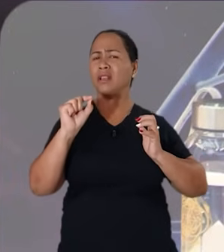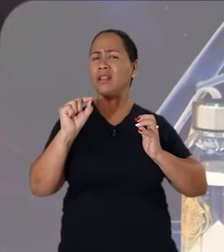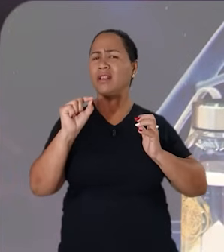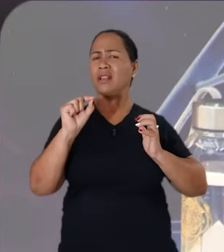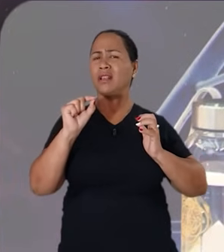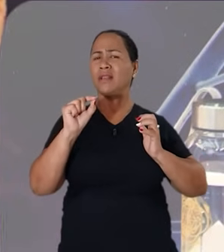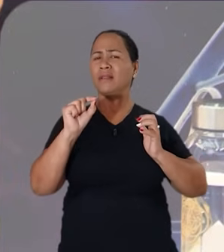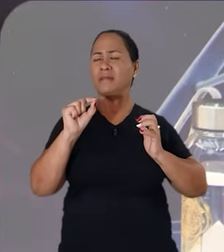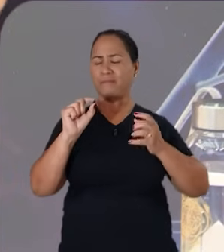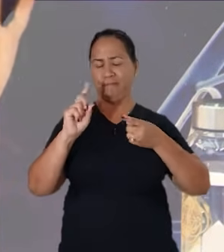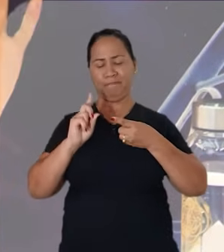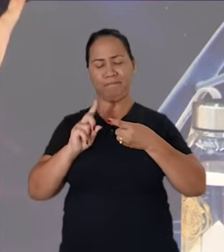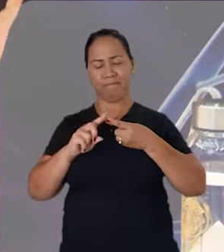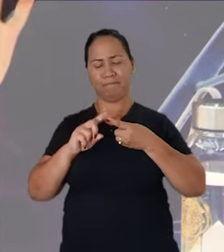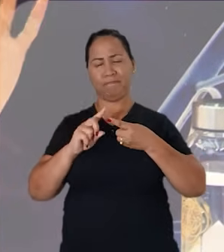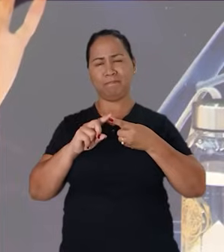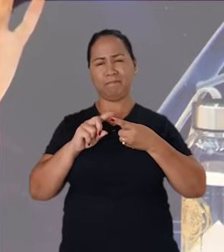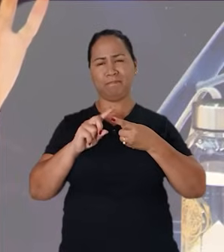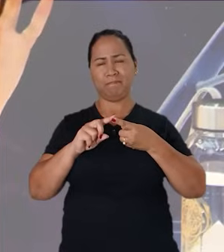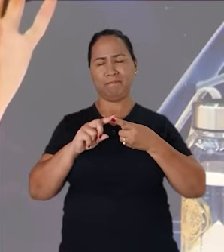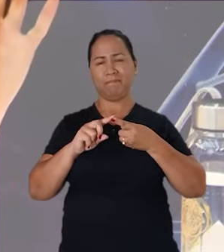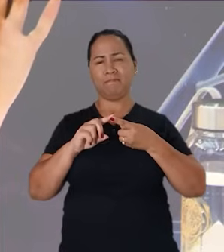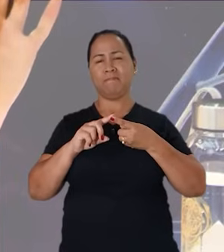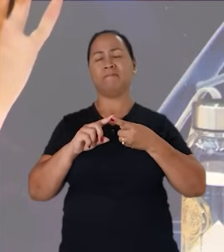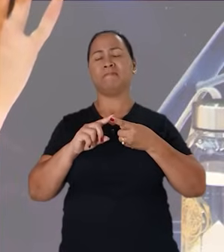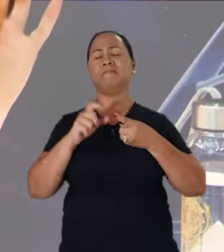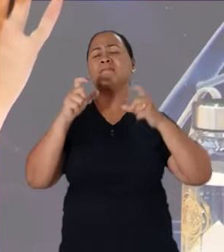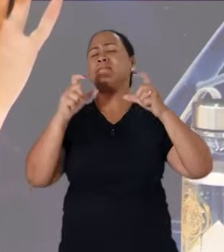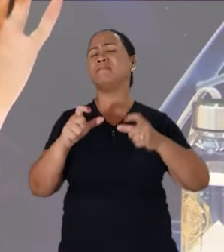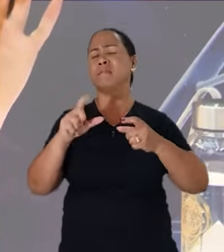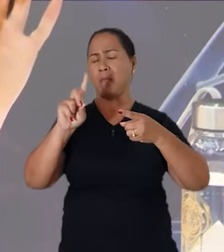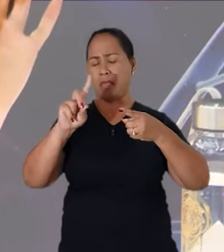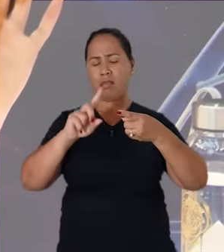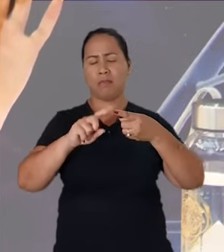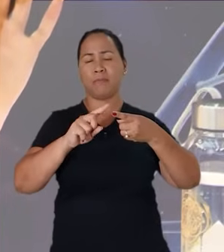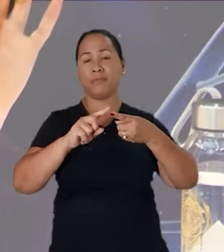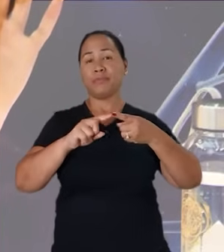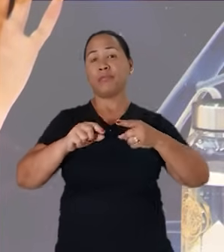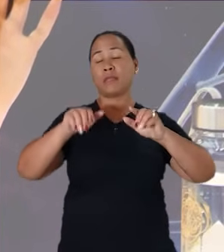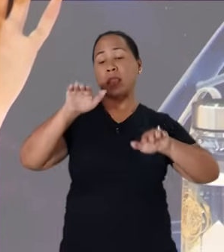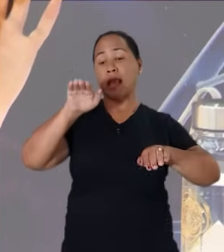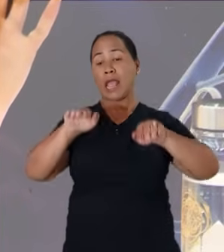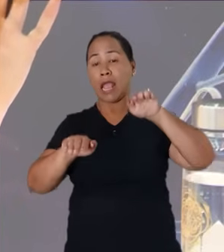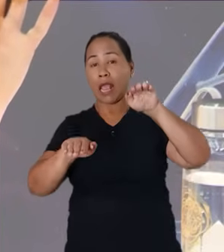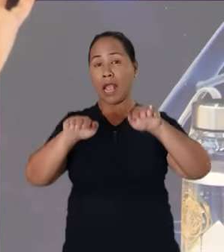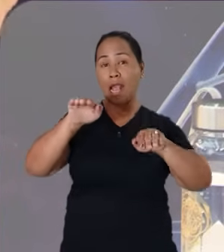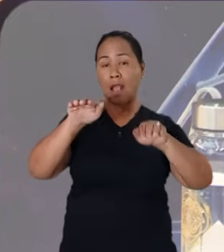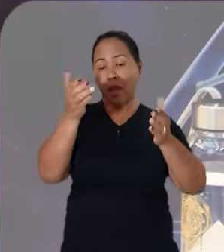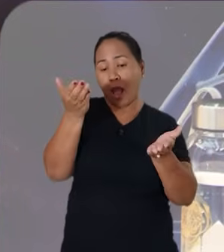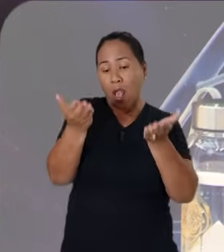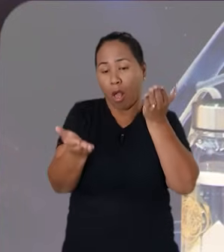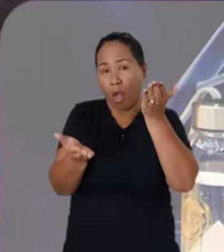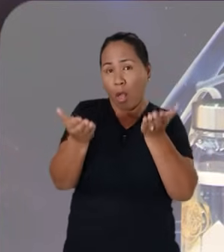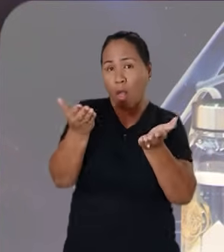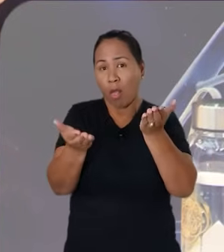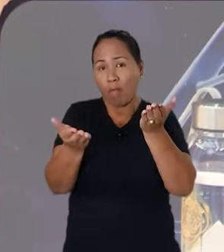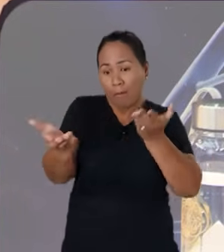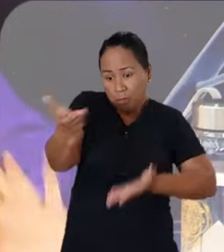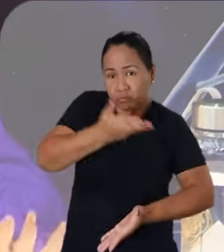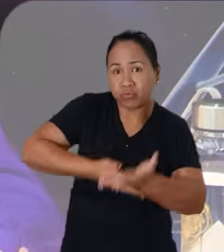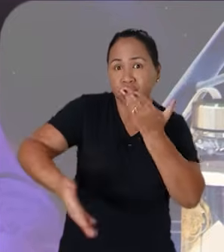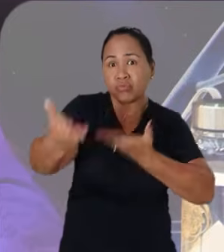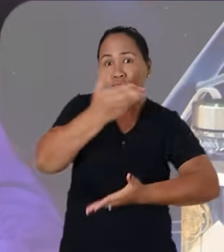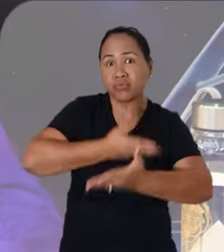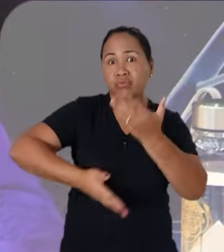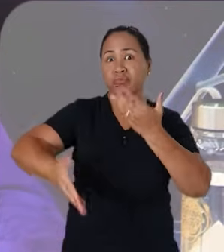A frequência da prosperidade está onde